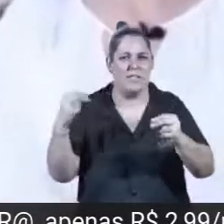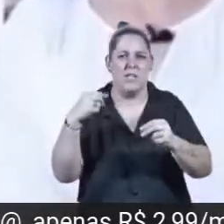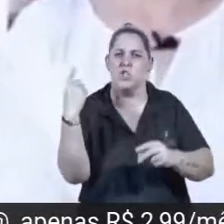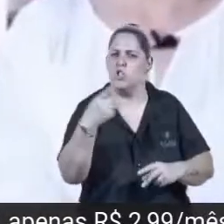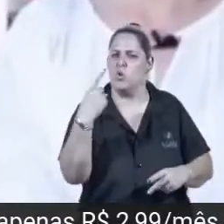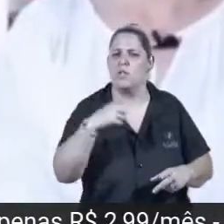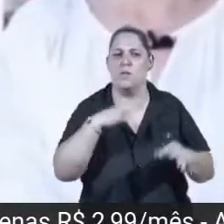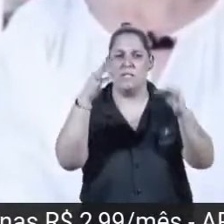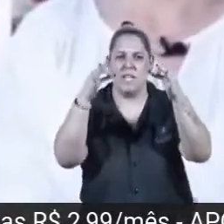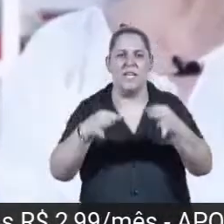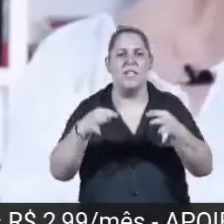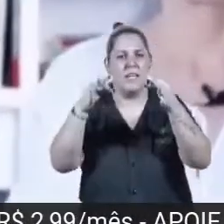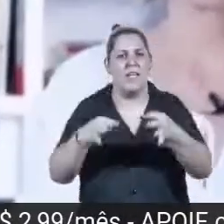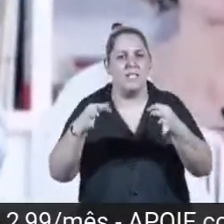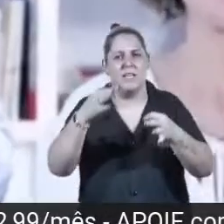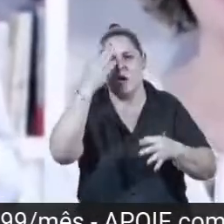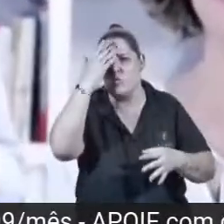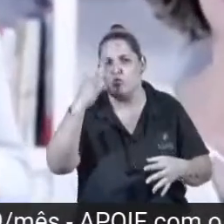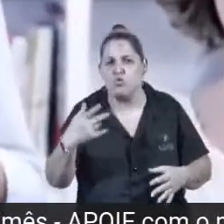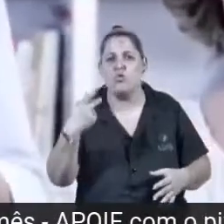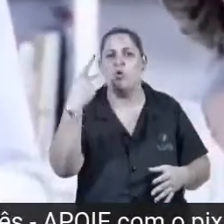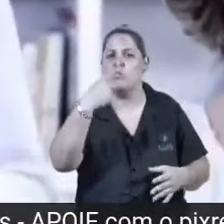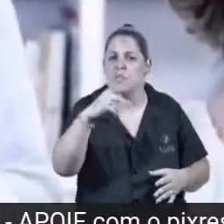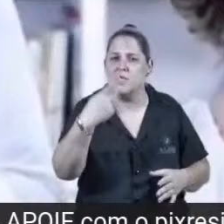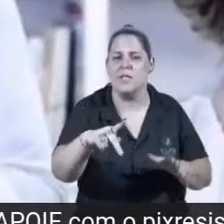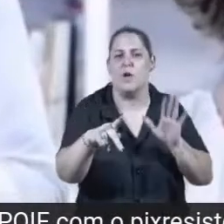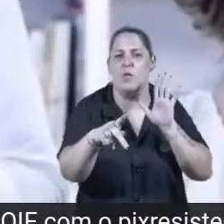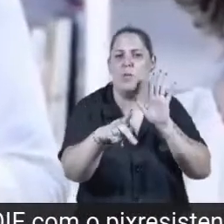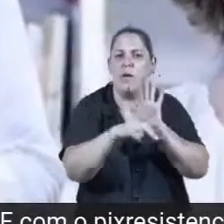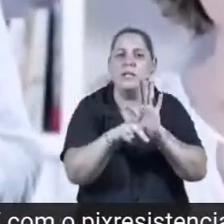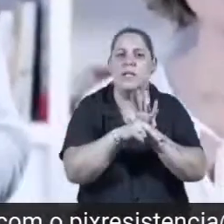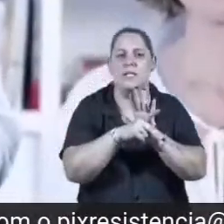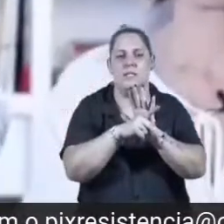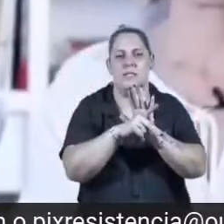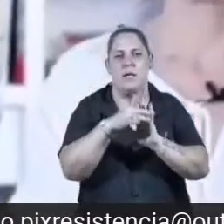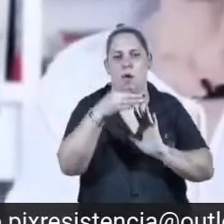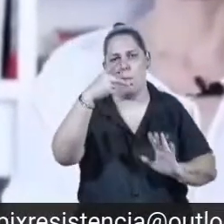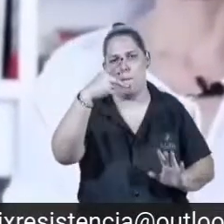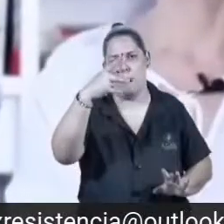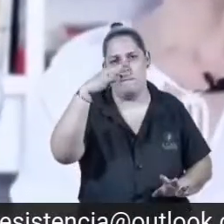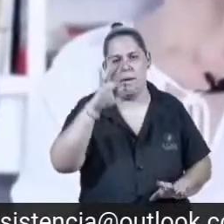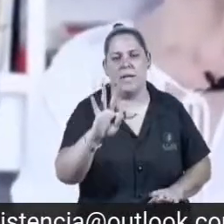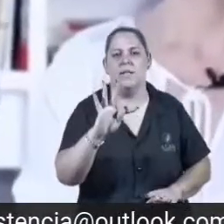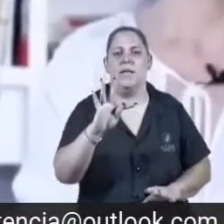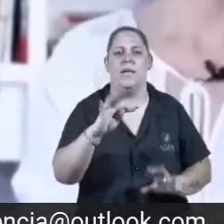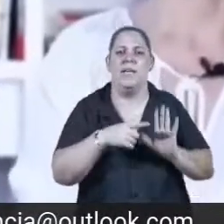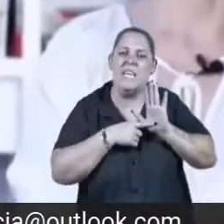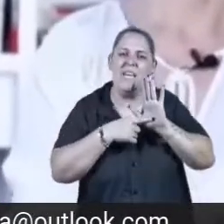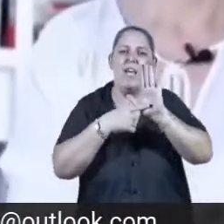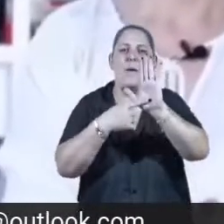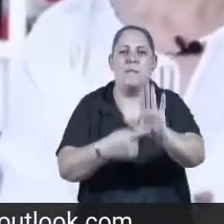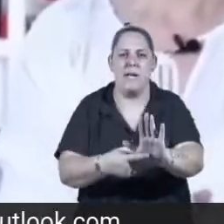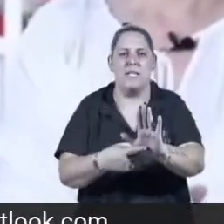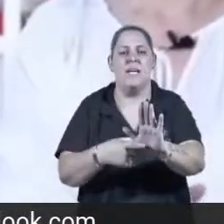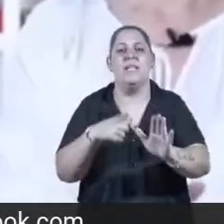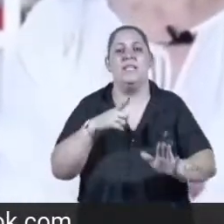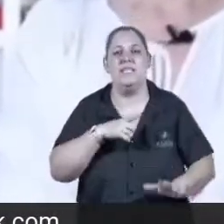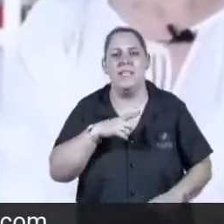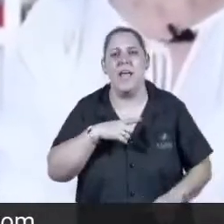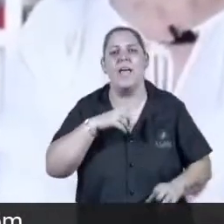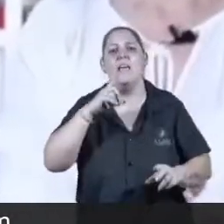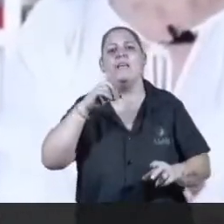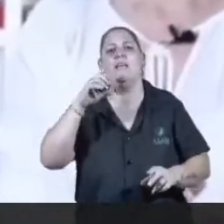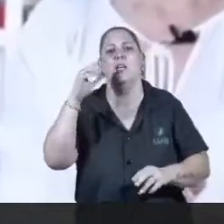certeza que é a realização do seu sonho, estar num partido que representa e que tem as